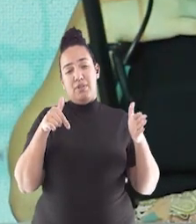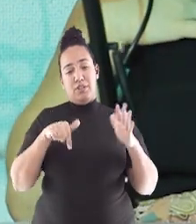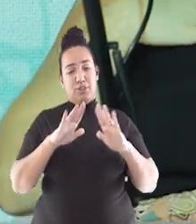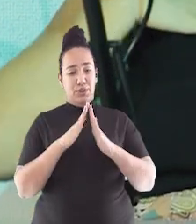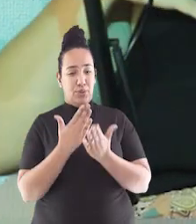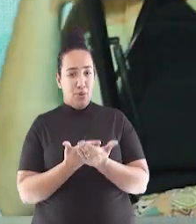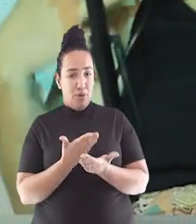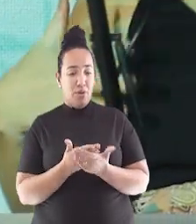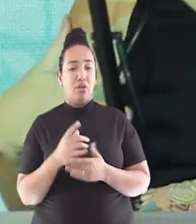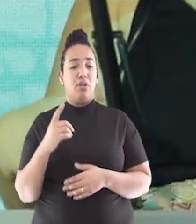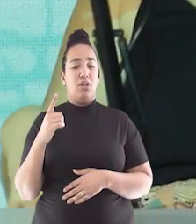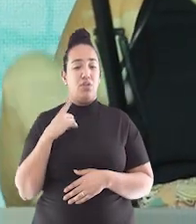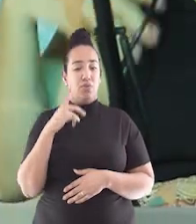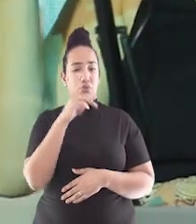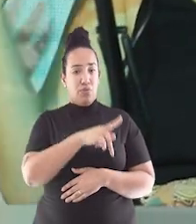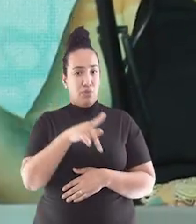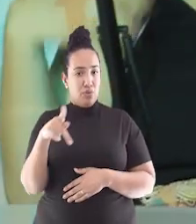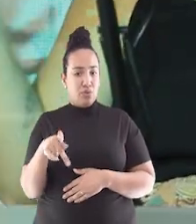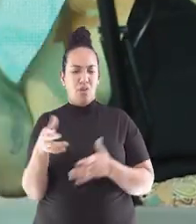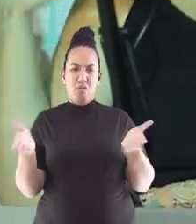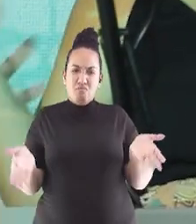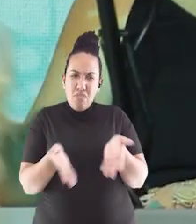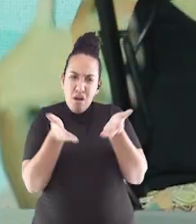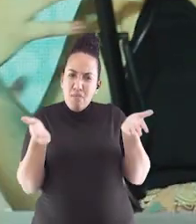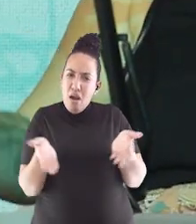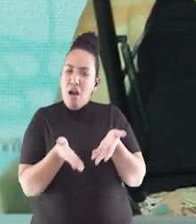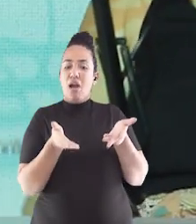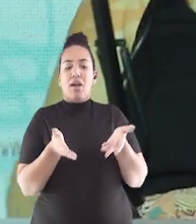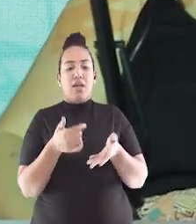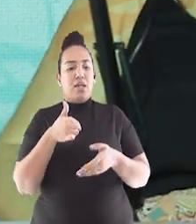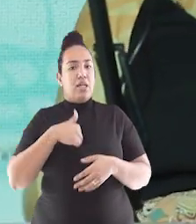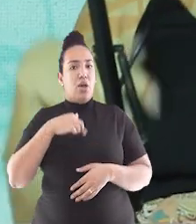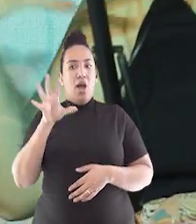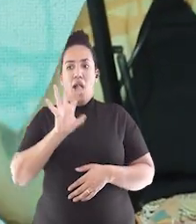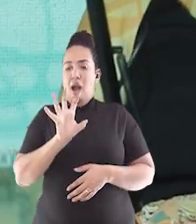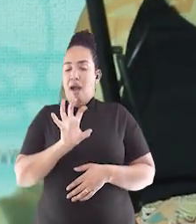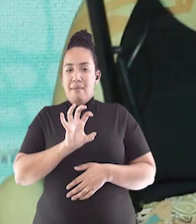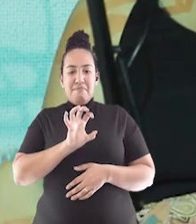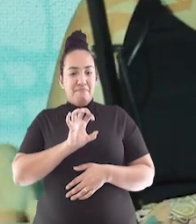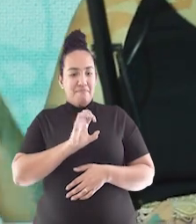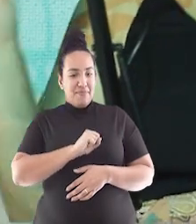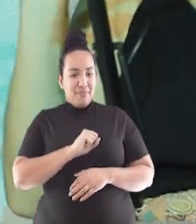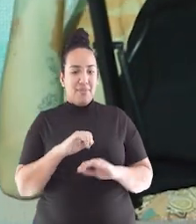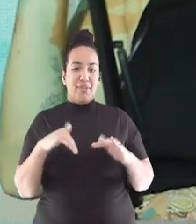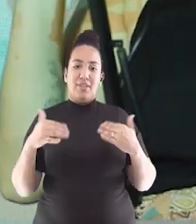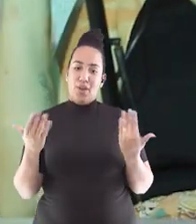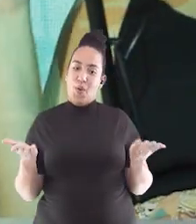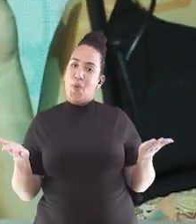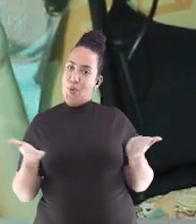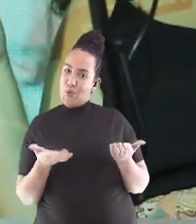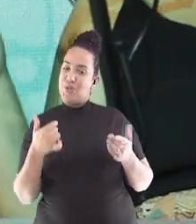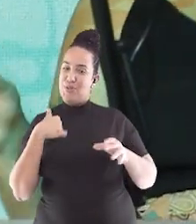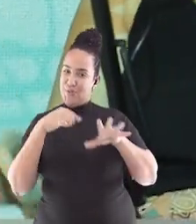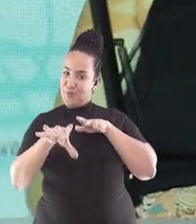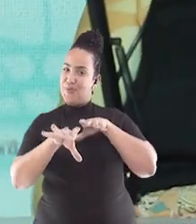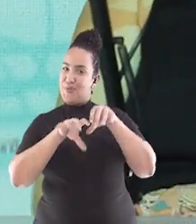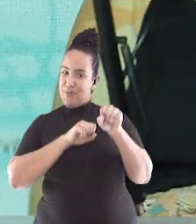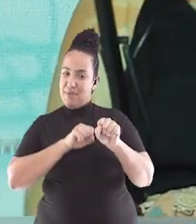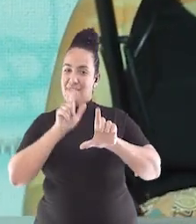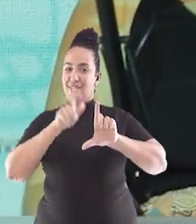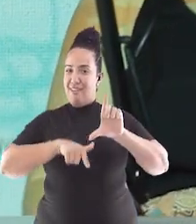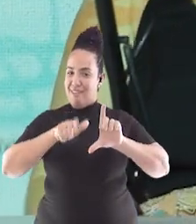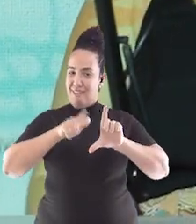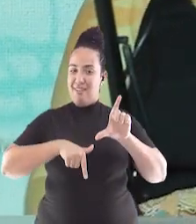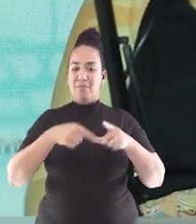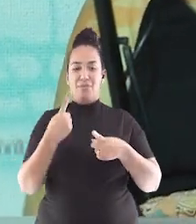escola, eu tive professores que me estimulavam muito, sabe? E aí eu fui me apaixonando. Inclusive, hoje fiz letras por conta